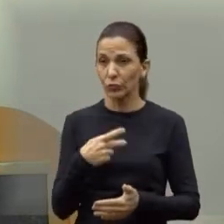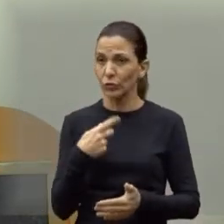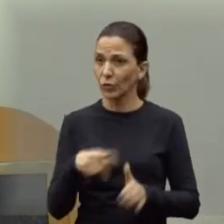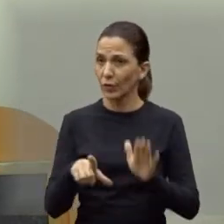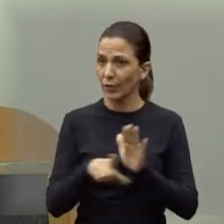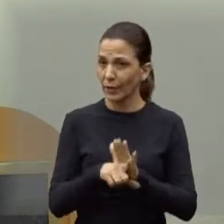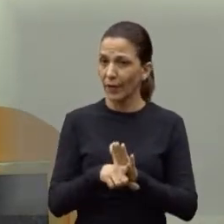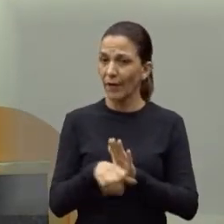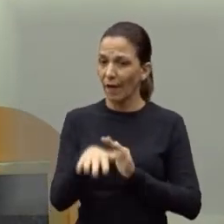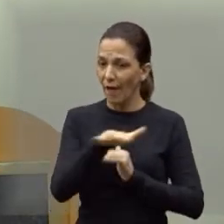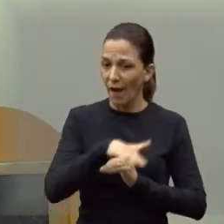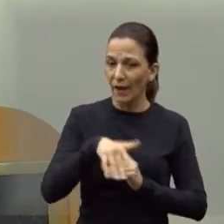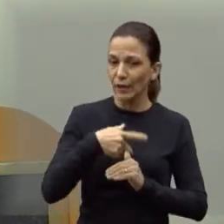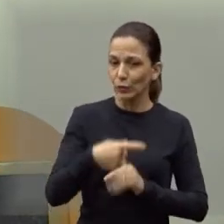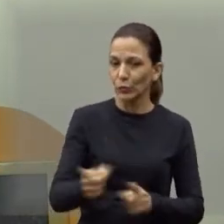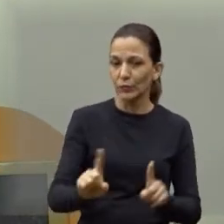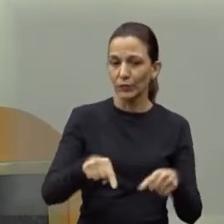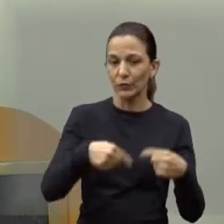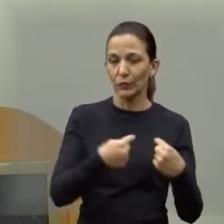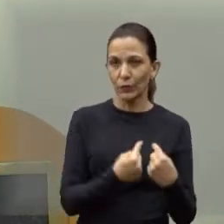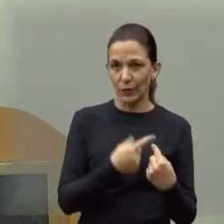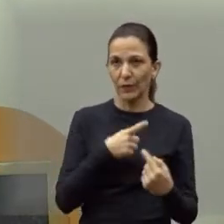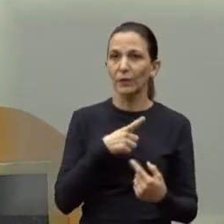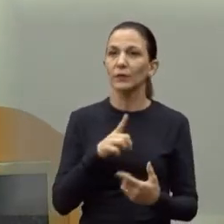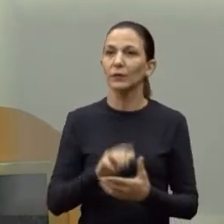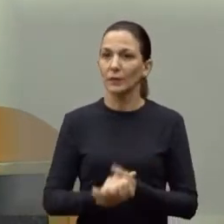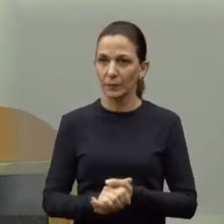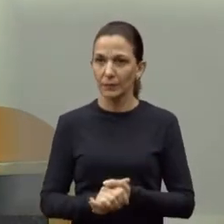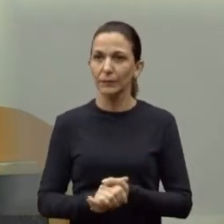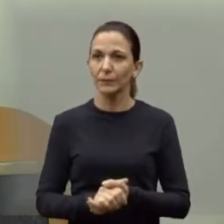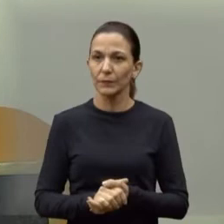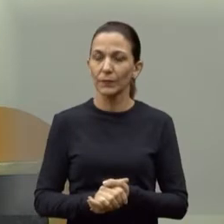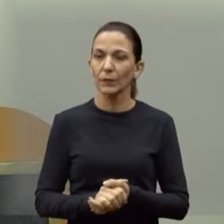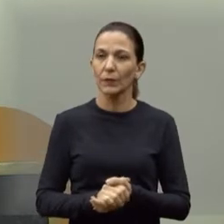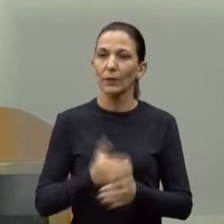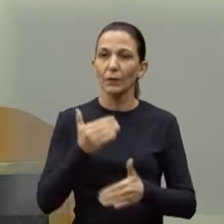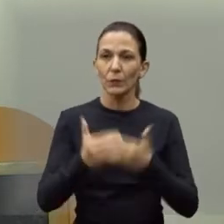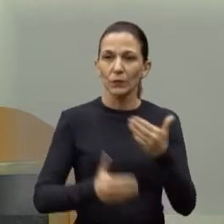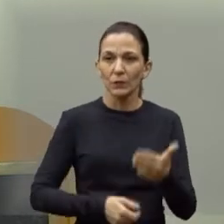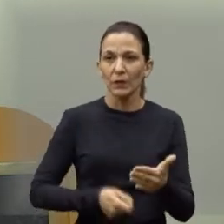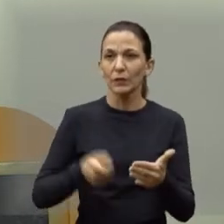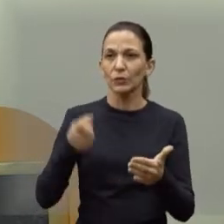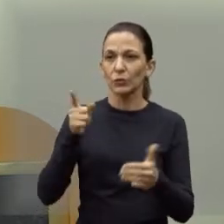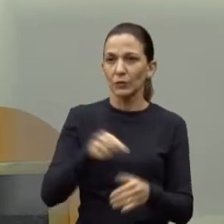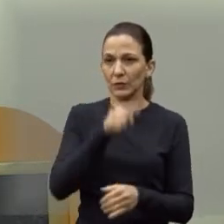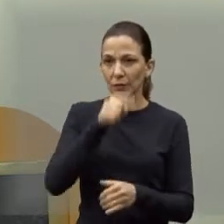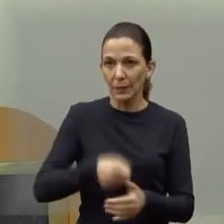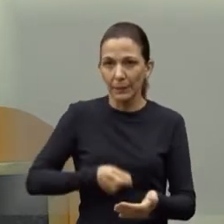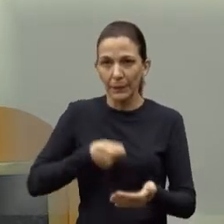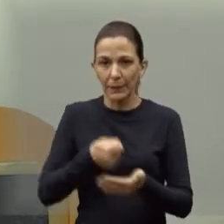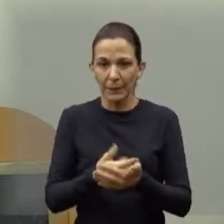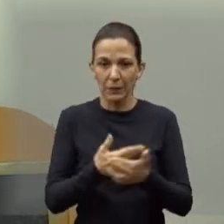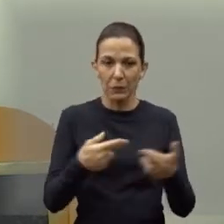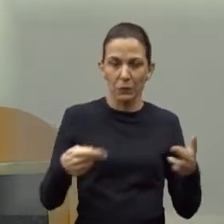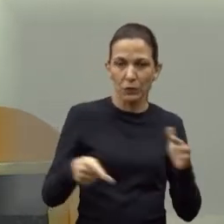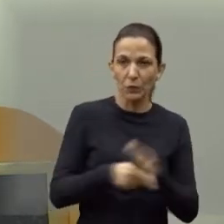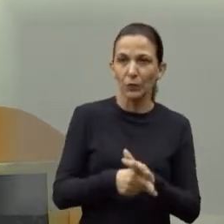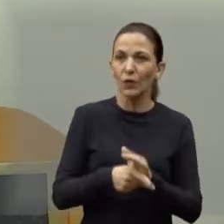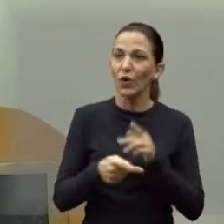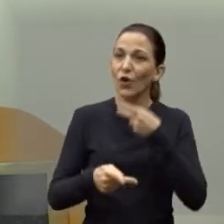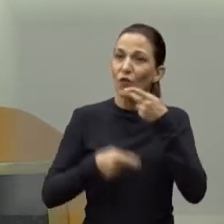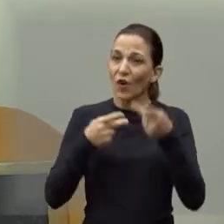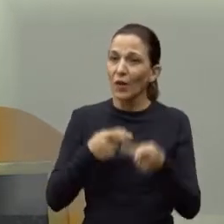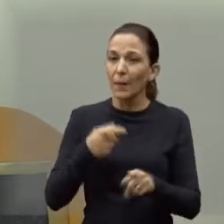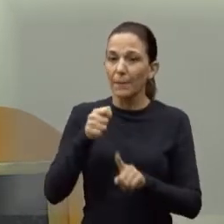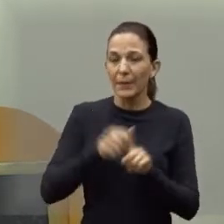legal de reaver essa área. O proprietário, porém, ajuizou o processo para anular o pagamento das benfeitorias, pois alega que